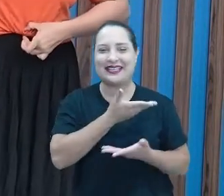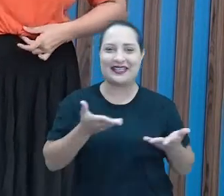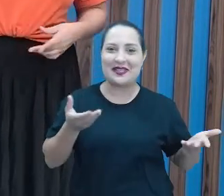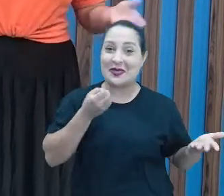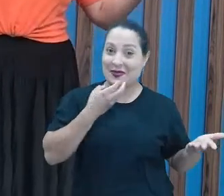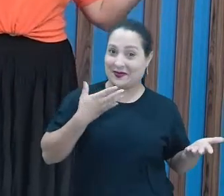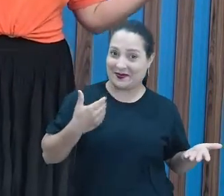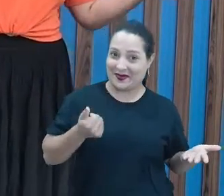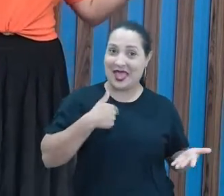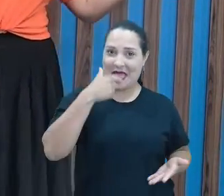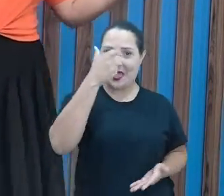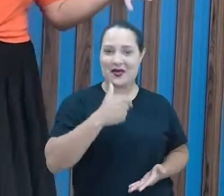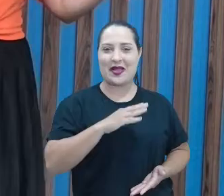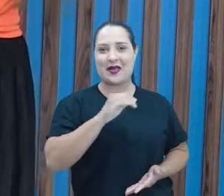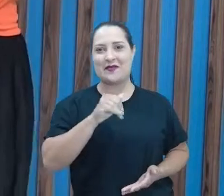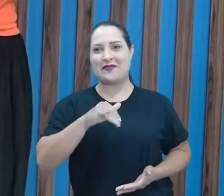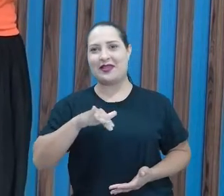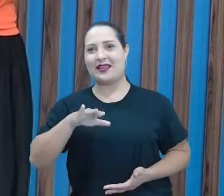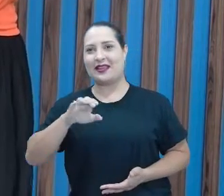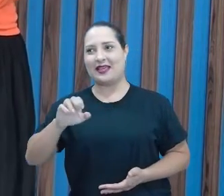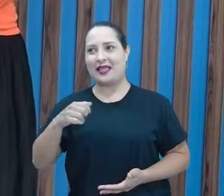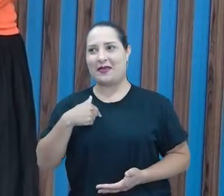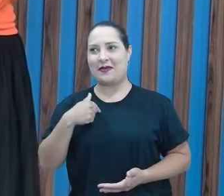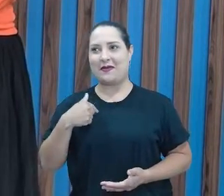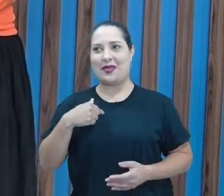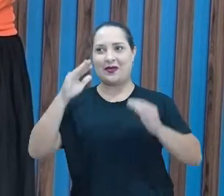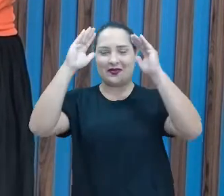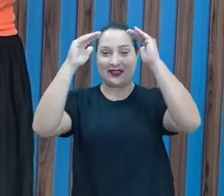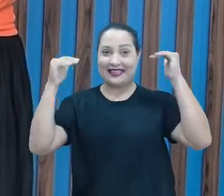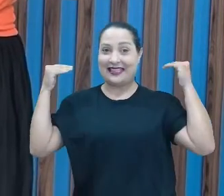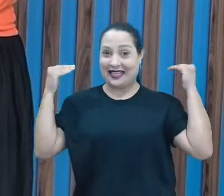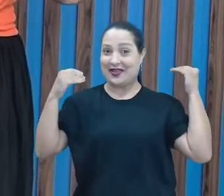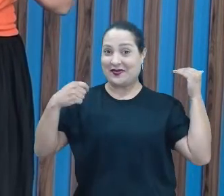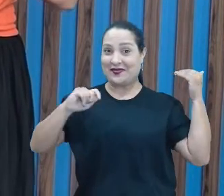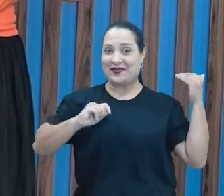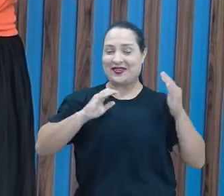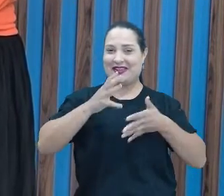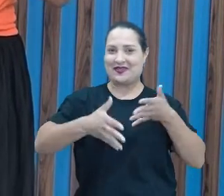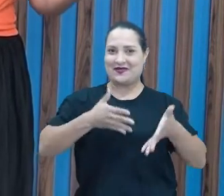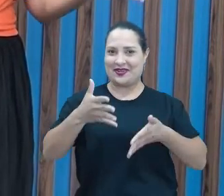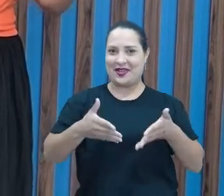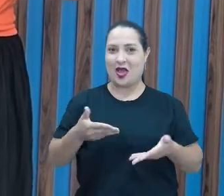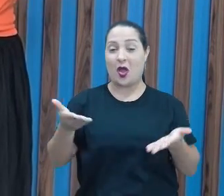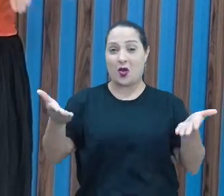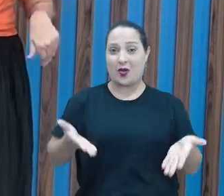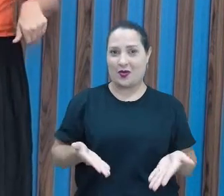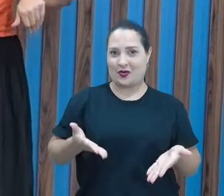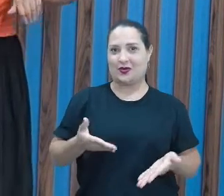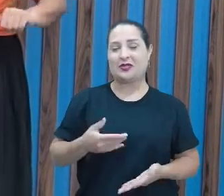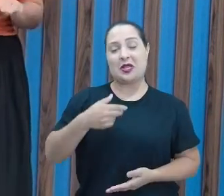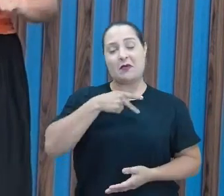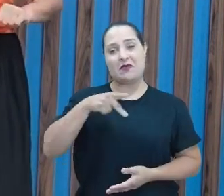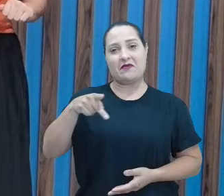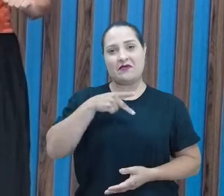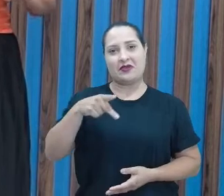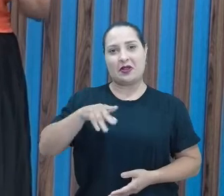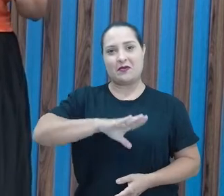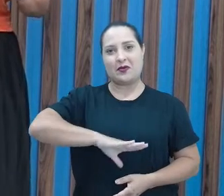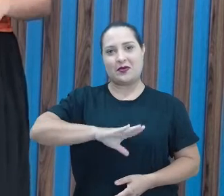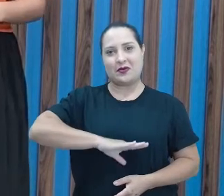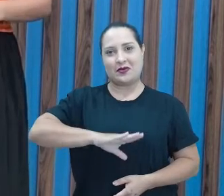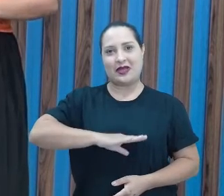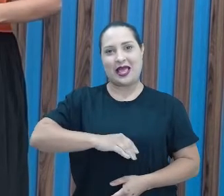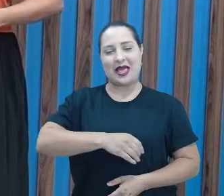tudo bem? Eu sou Camille Borba e este é o meu sinal. E hoje eu serei a professora de vocês de língua portuguesa